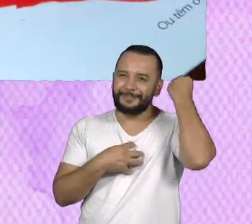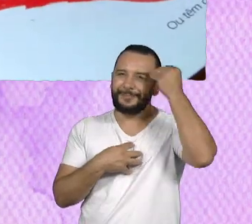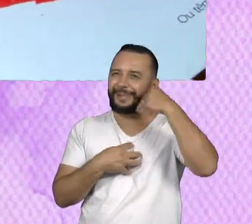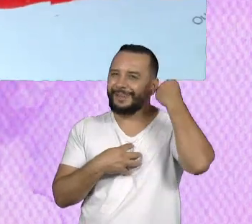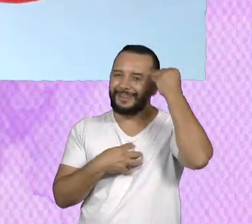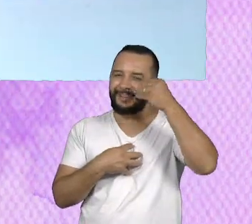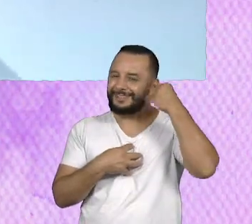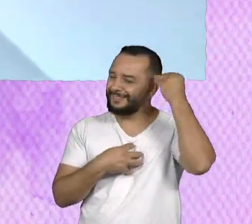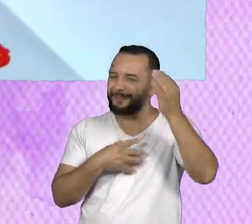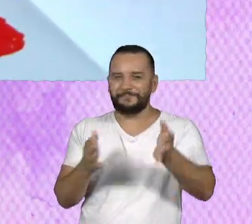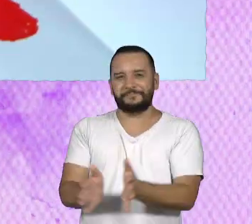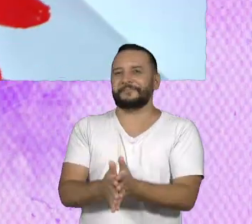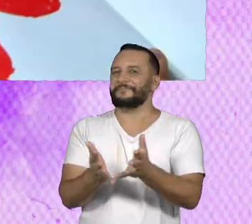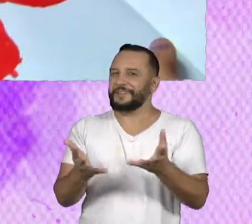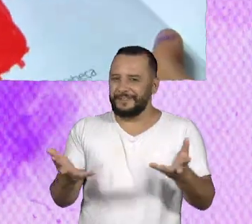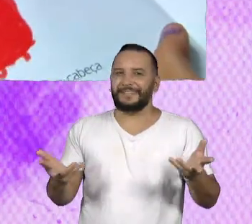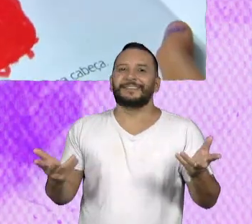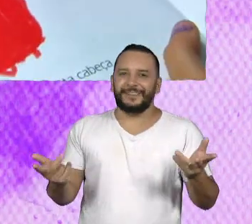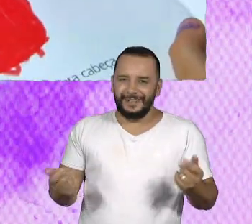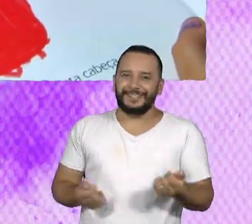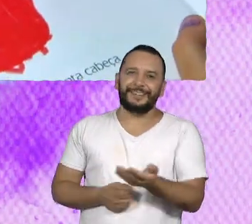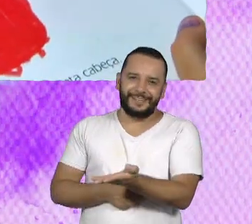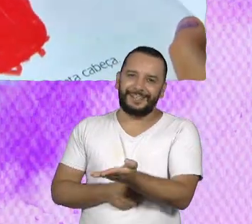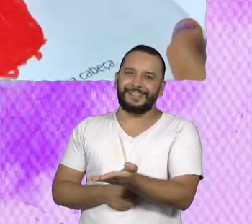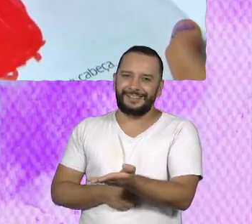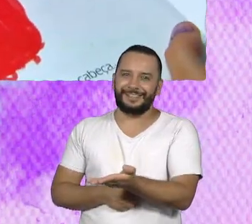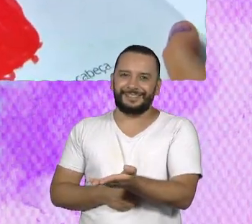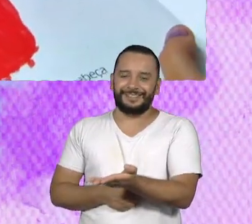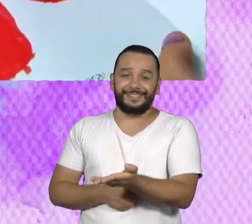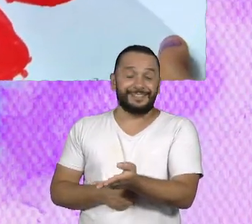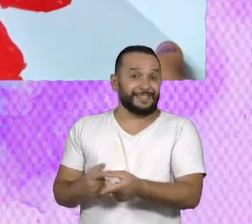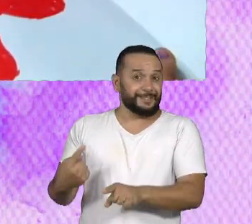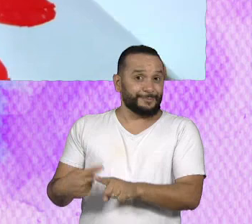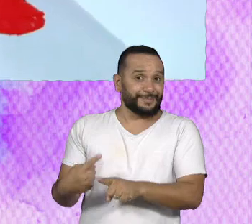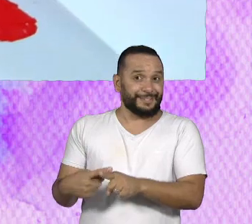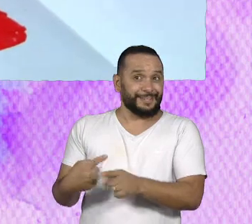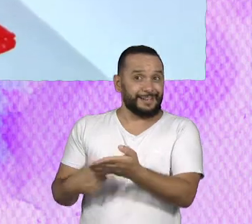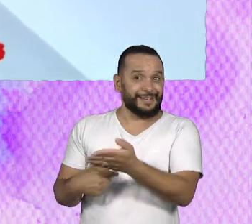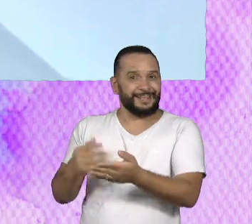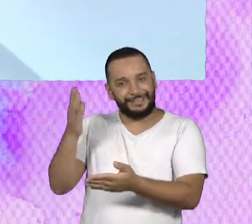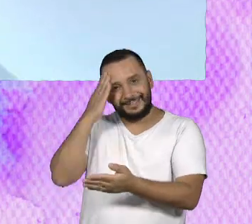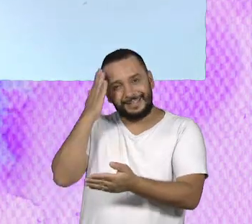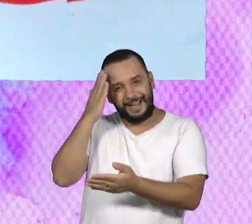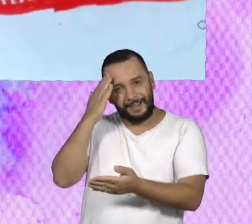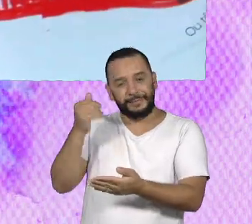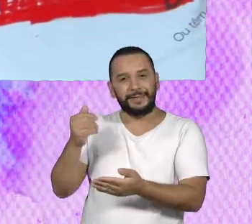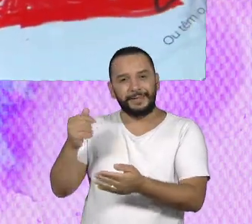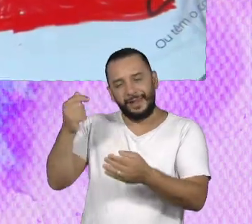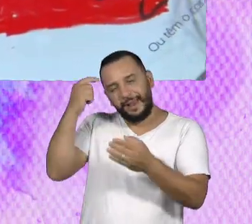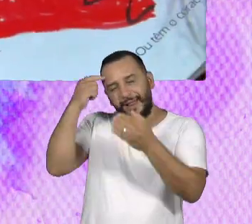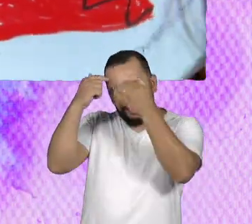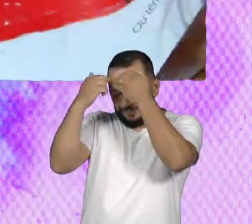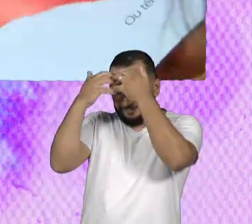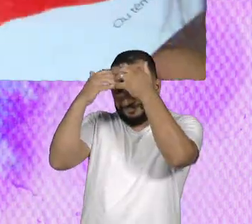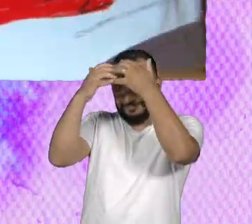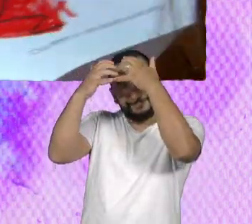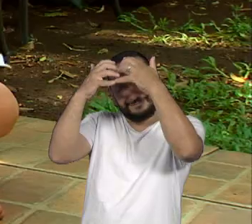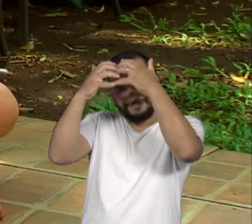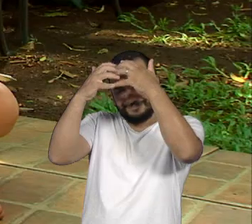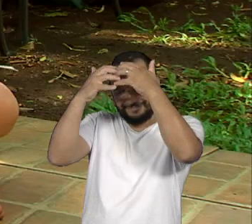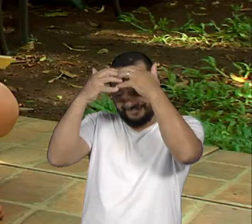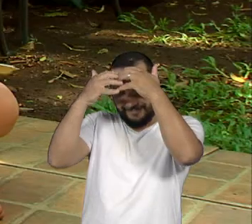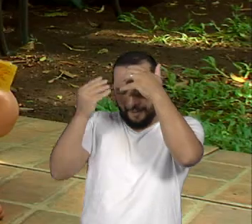bastante enriquecedora. Porque ela sabe que ela pode colocar o que ela tem dentro da cabeça em umas